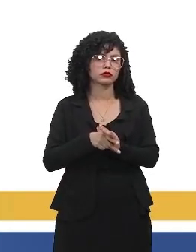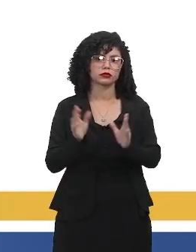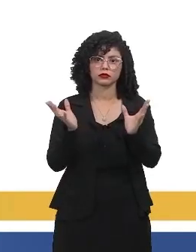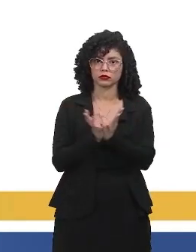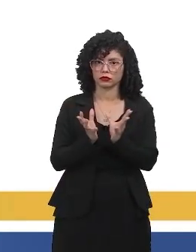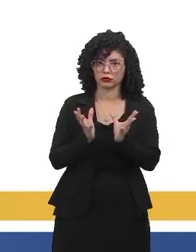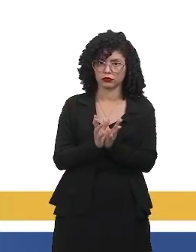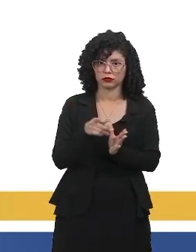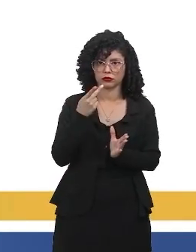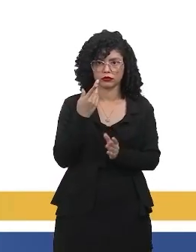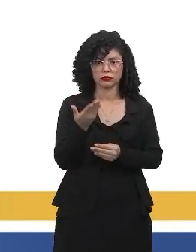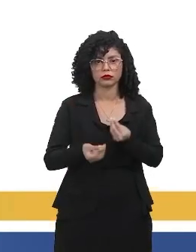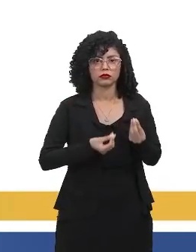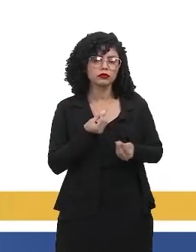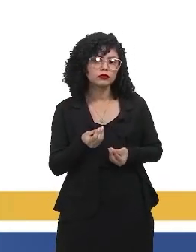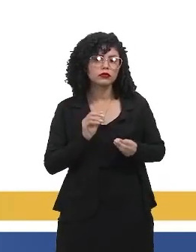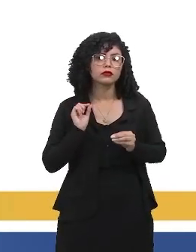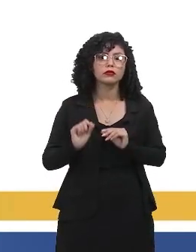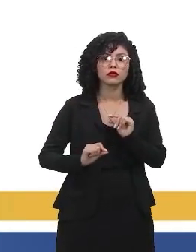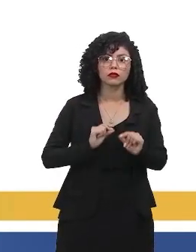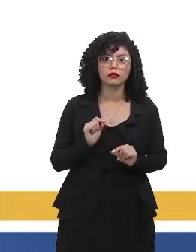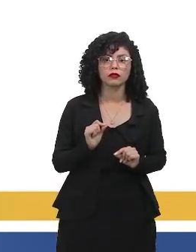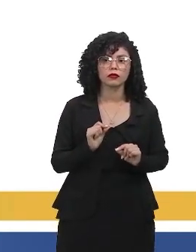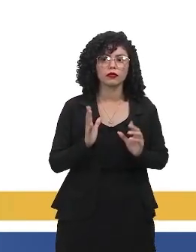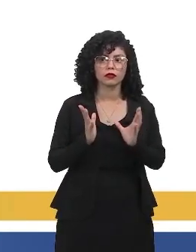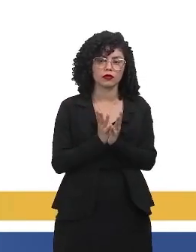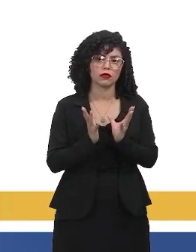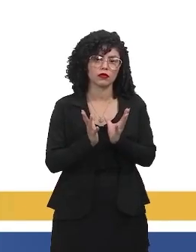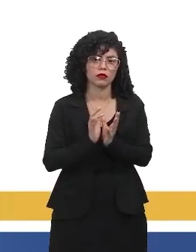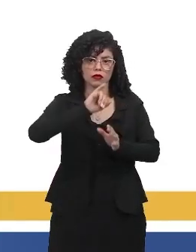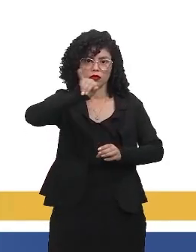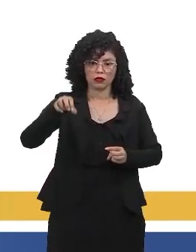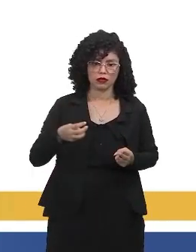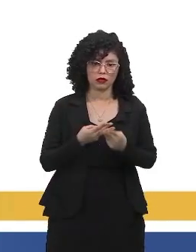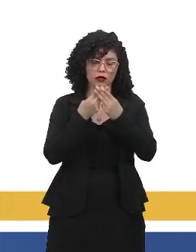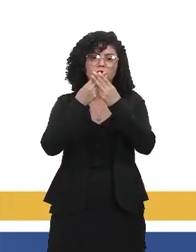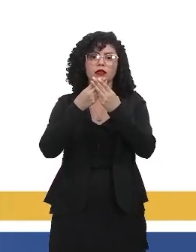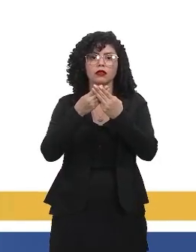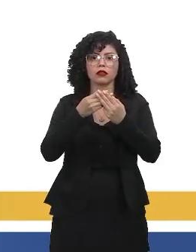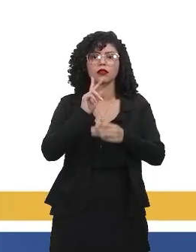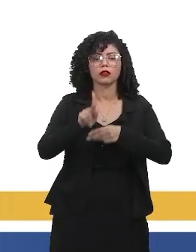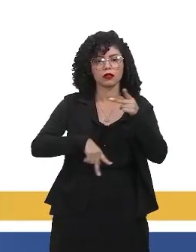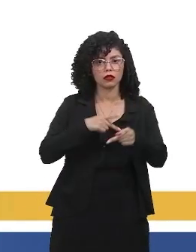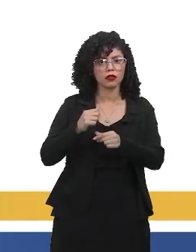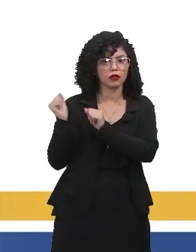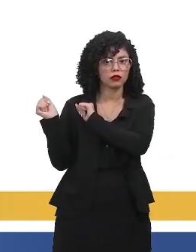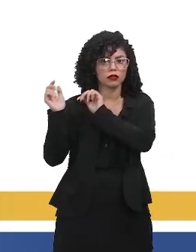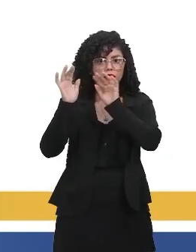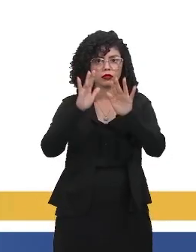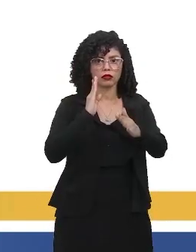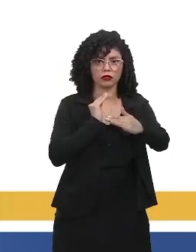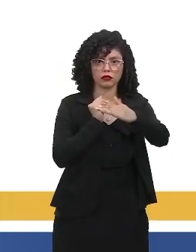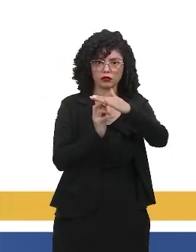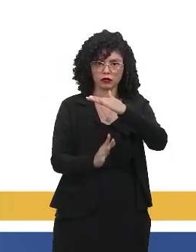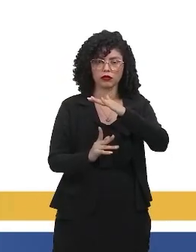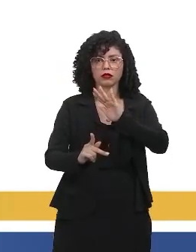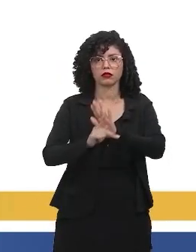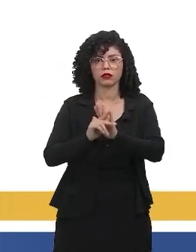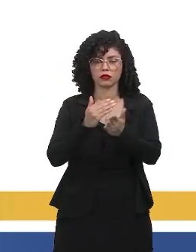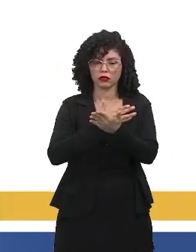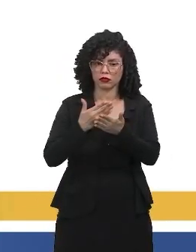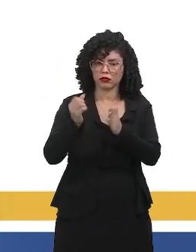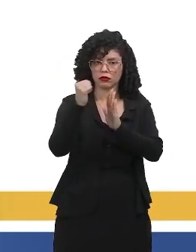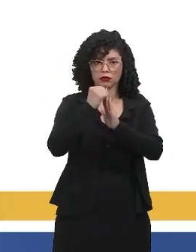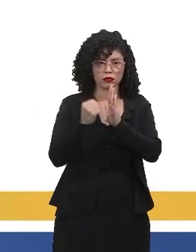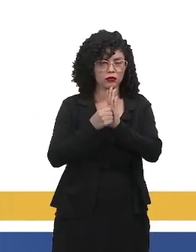grupos mencionados? Os grupos mencionados são os grupos judaicos, povos judeus que migraram no contexto do início do